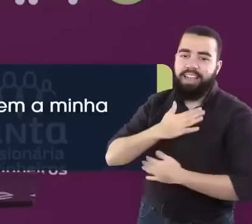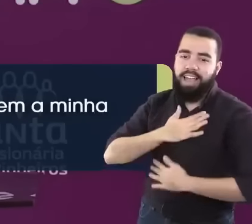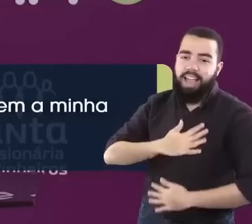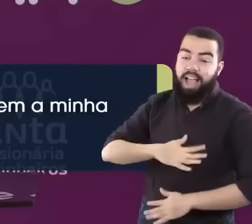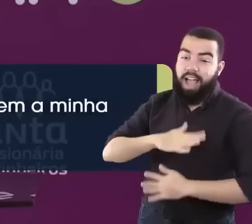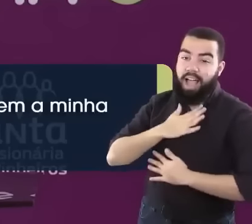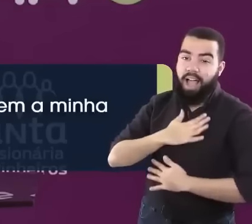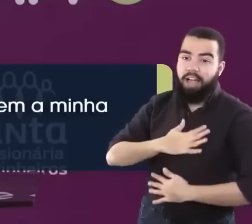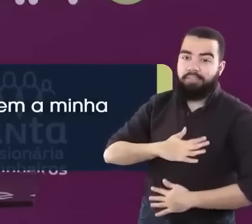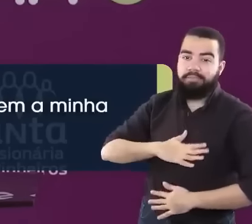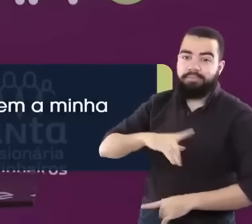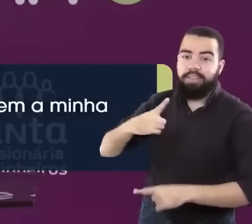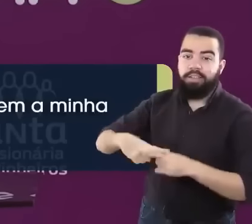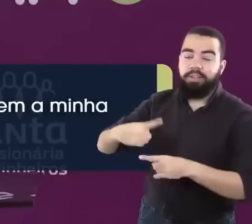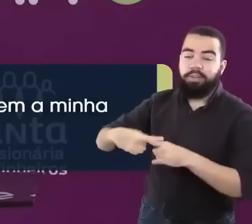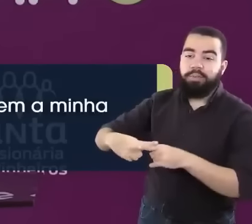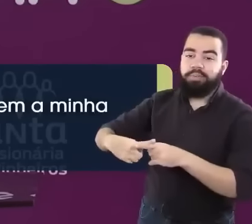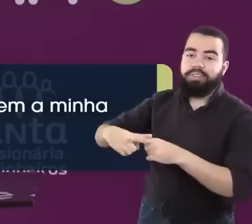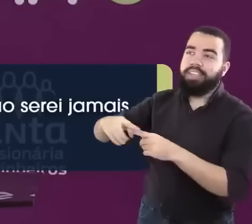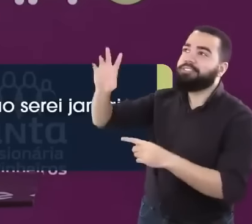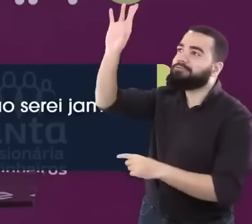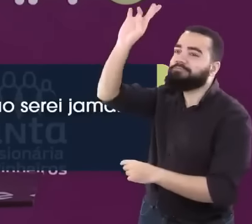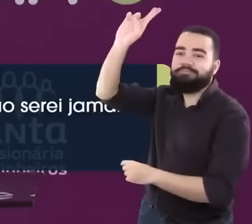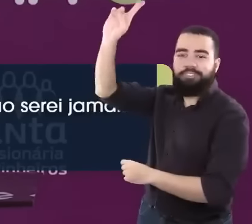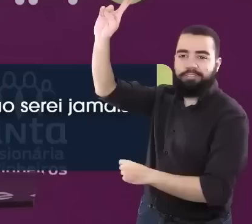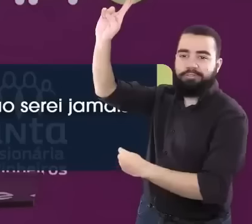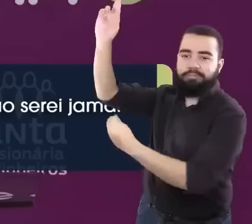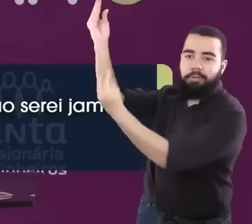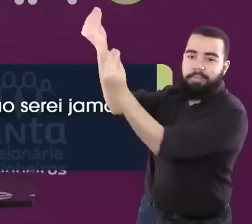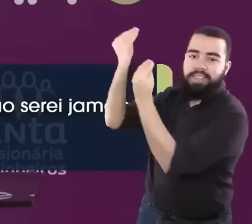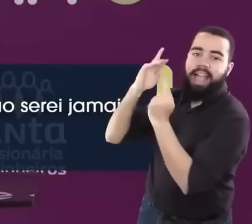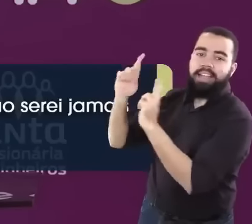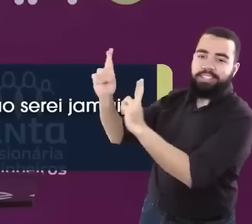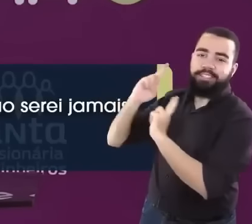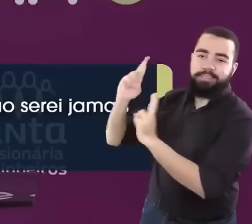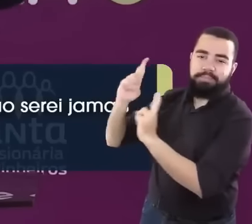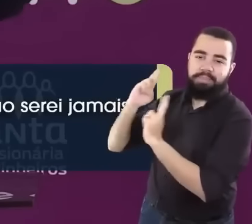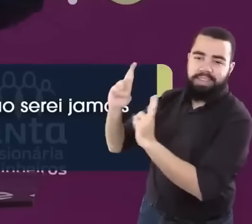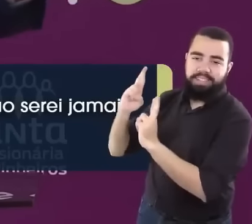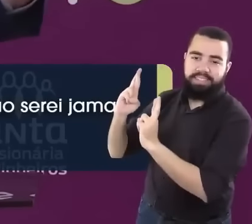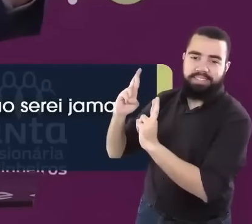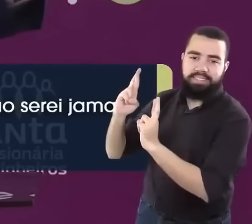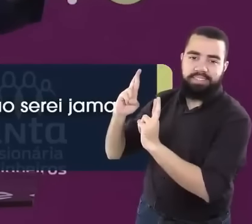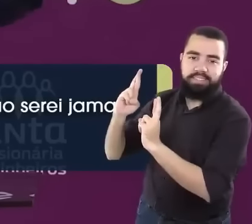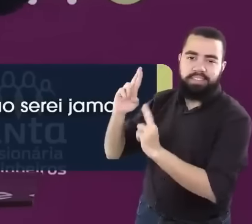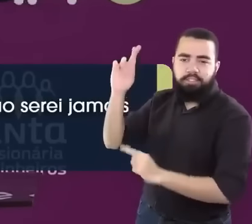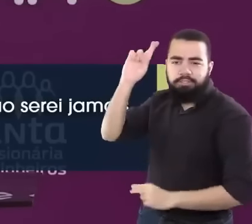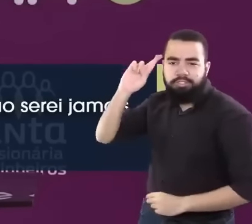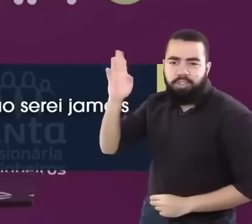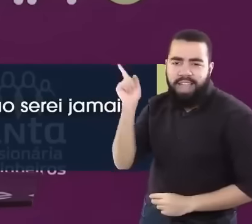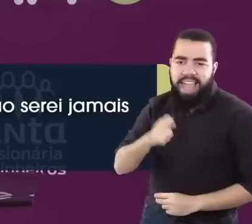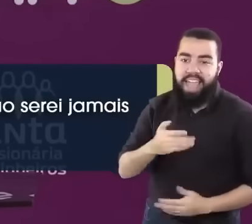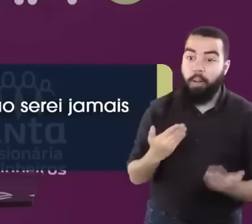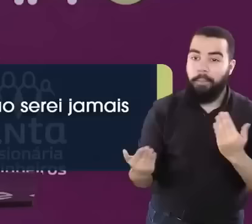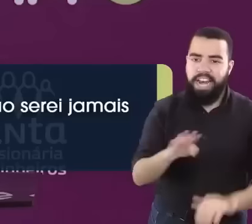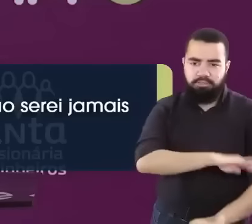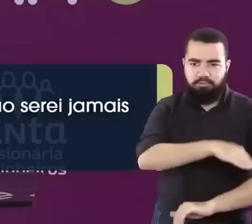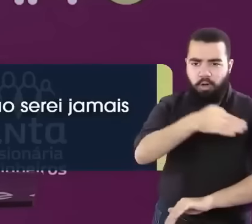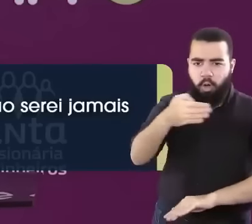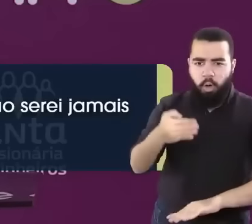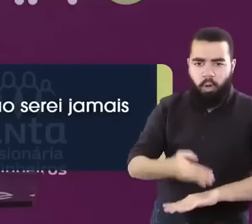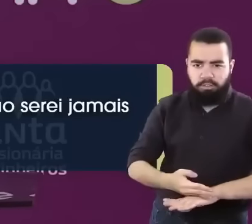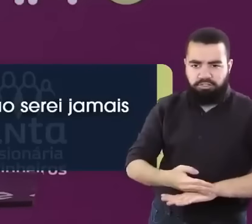a minha só ele é a minha rocha e a minha salvação e o meu alto